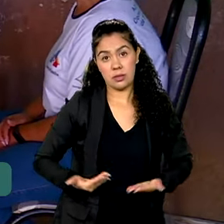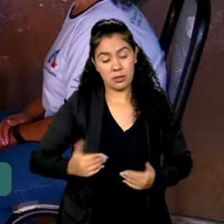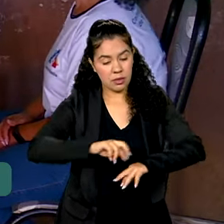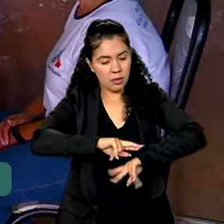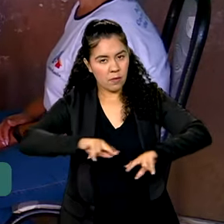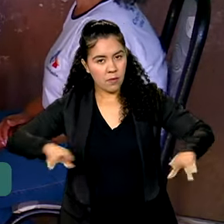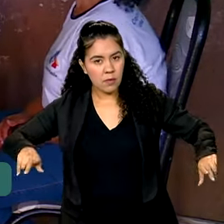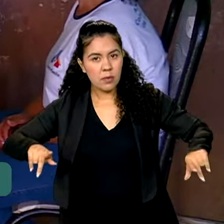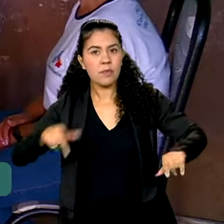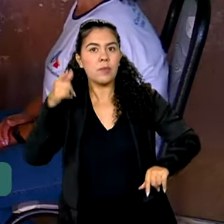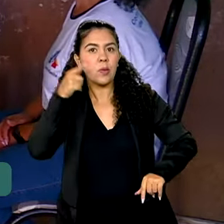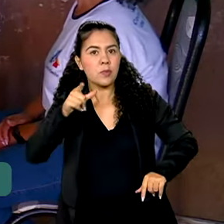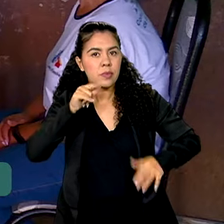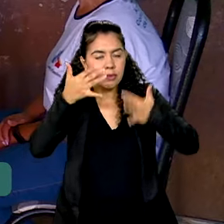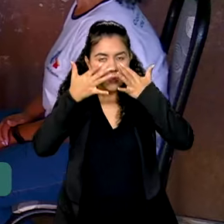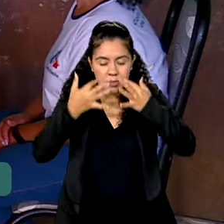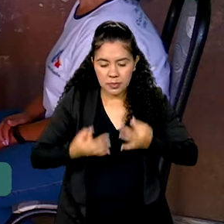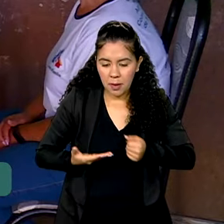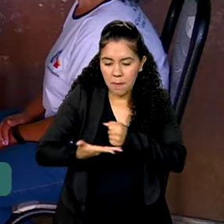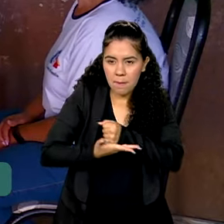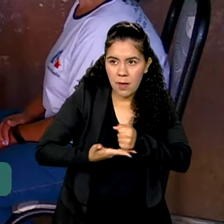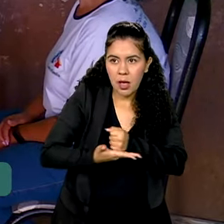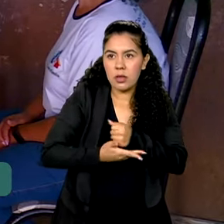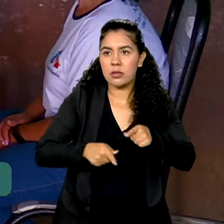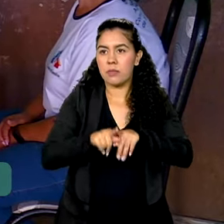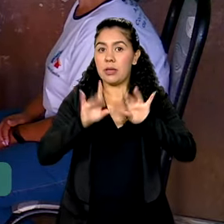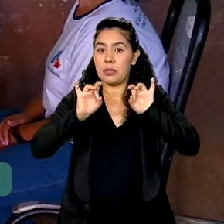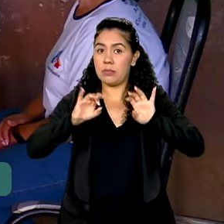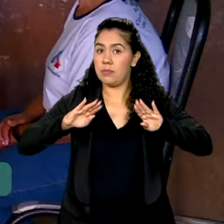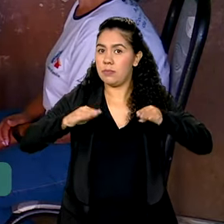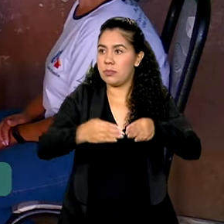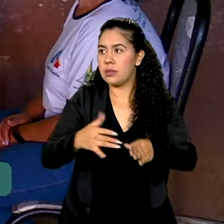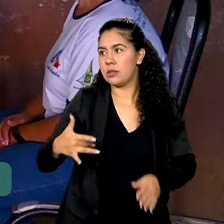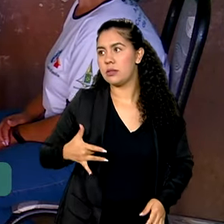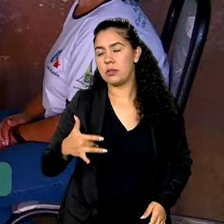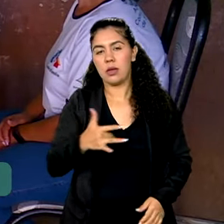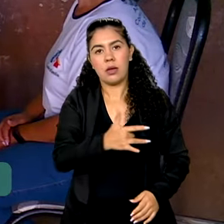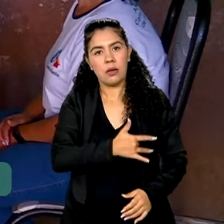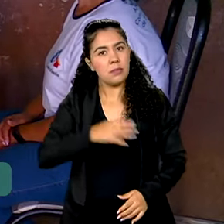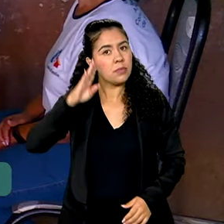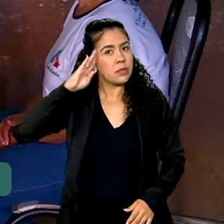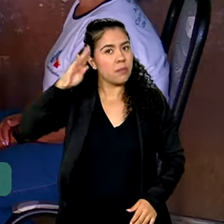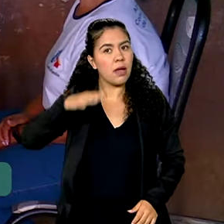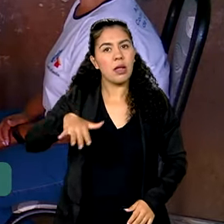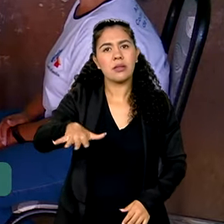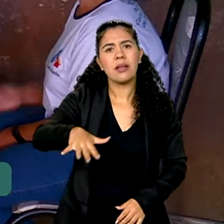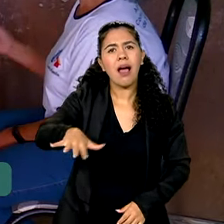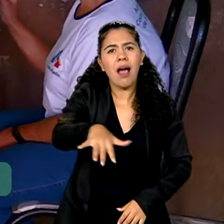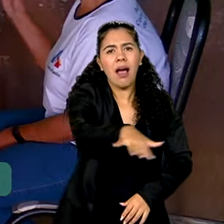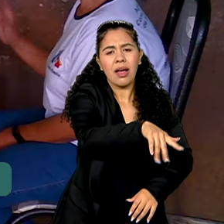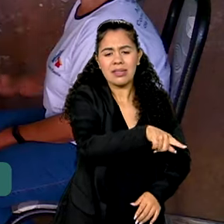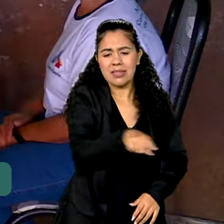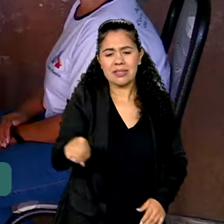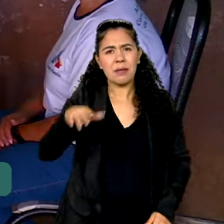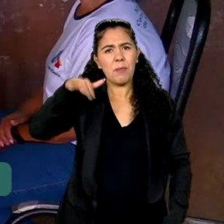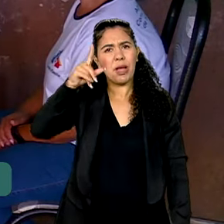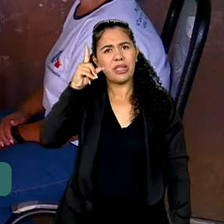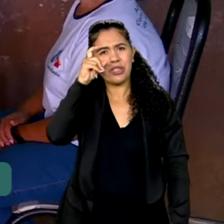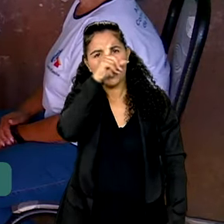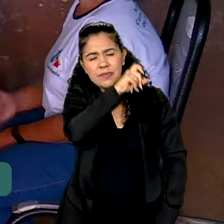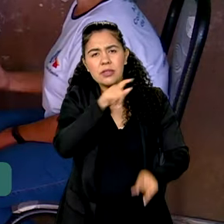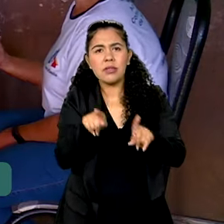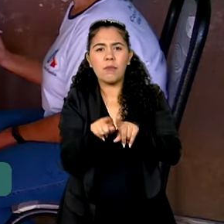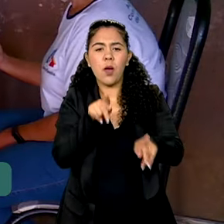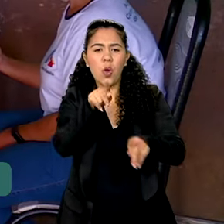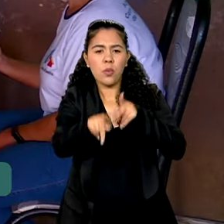cuidados básicos e especializados de saúde, especialmente em áreas de difícil acesso e com